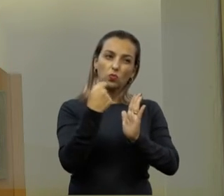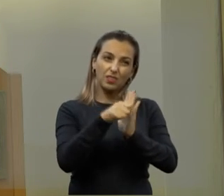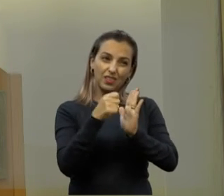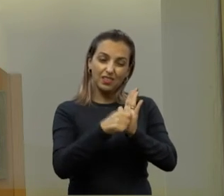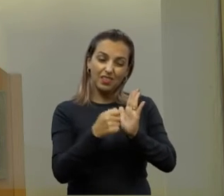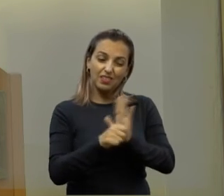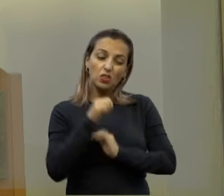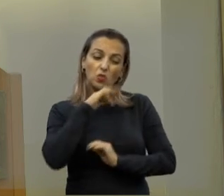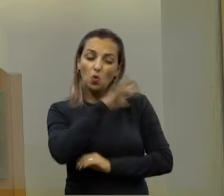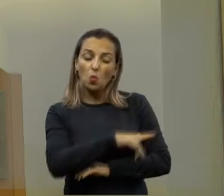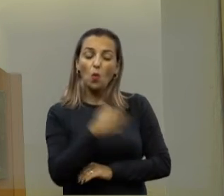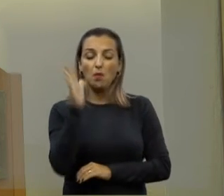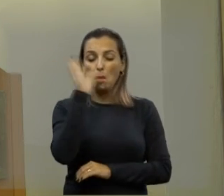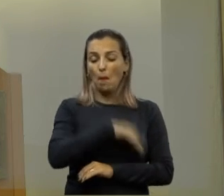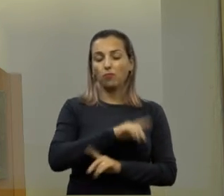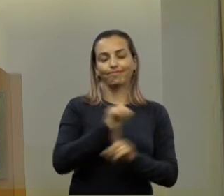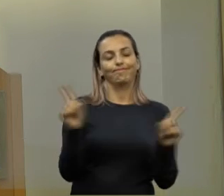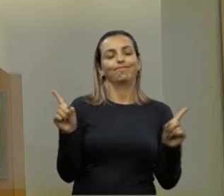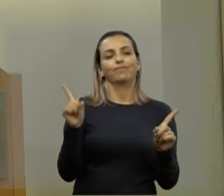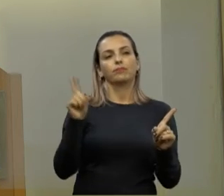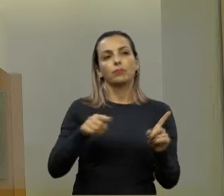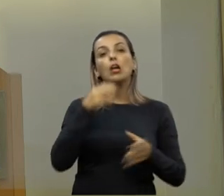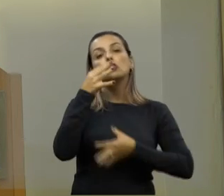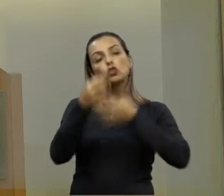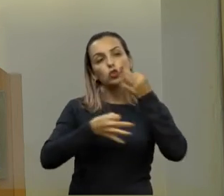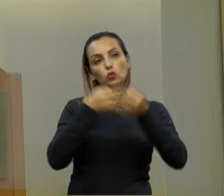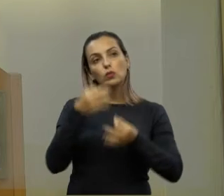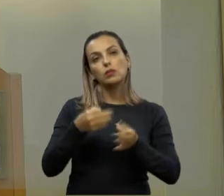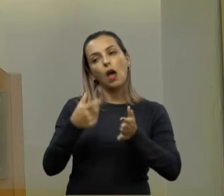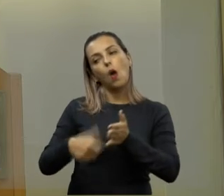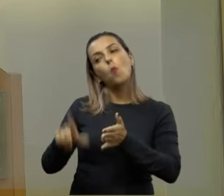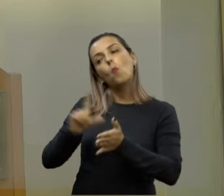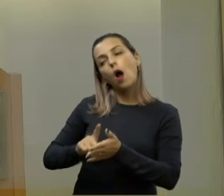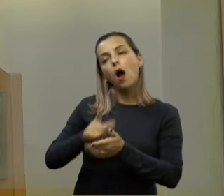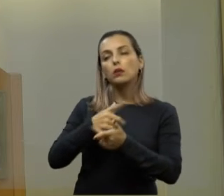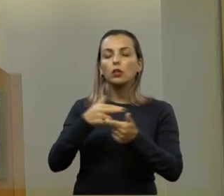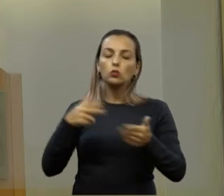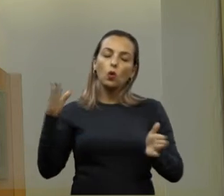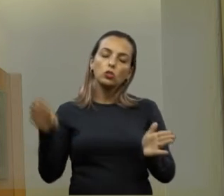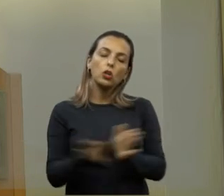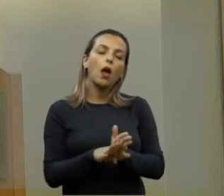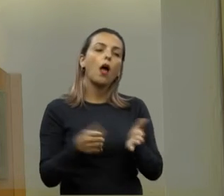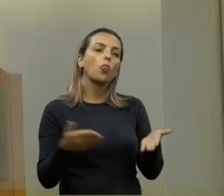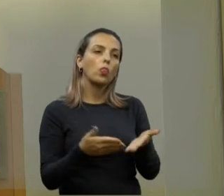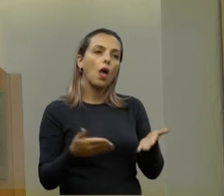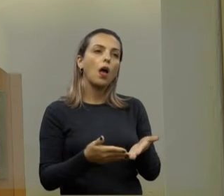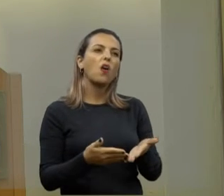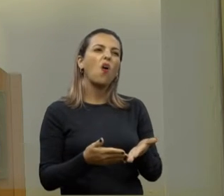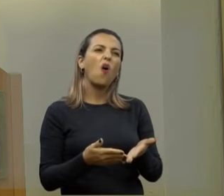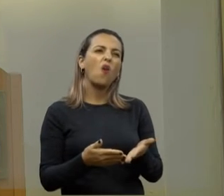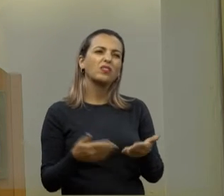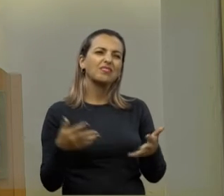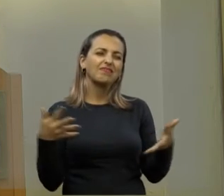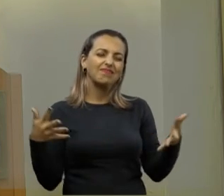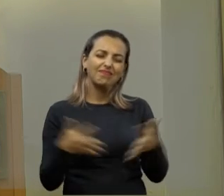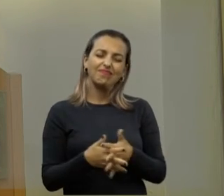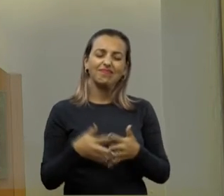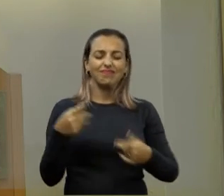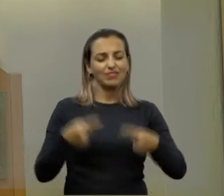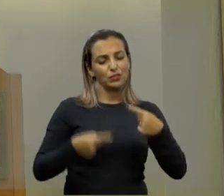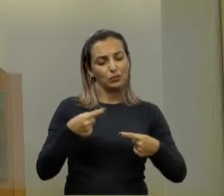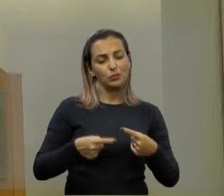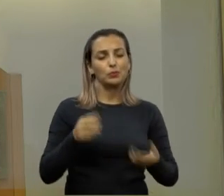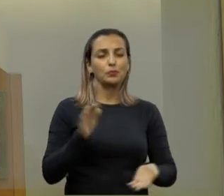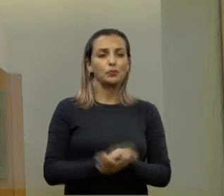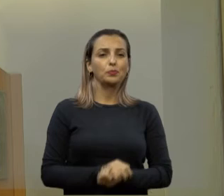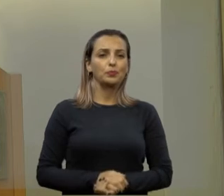Lucas eu acho que essa sugestão poder por exemplo poderia ter sido feito antes e a gente não tem chegar nesse ponto aqui nesse desgaste o